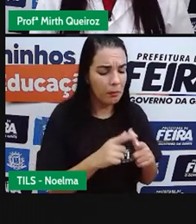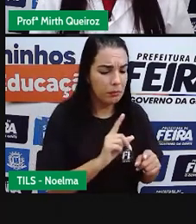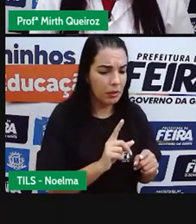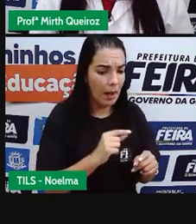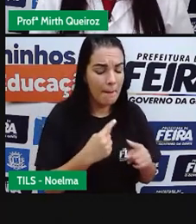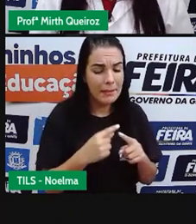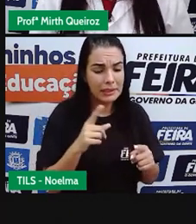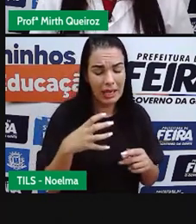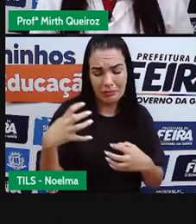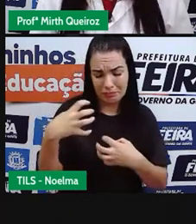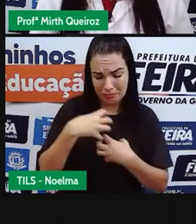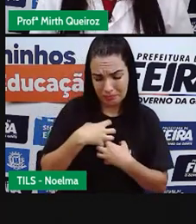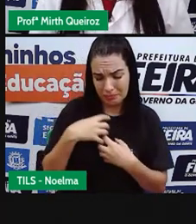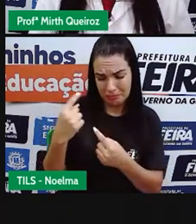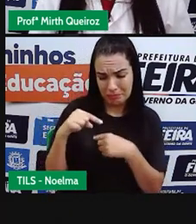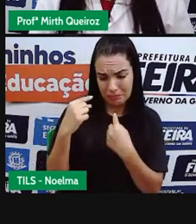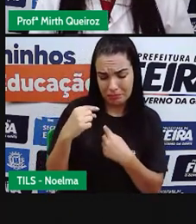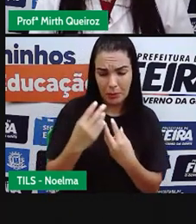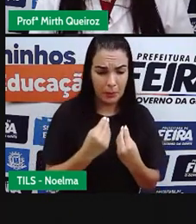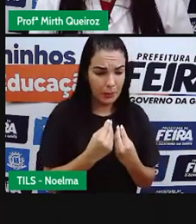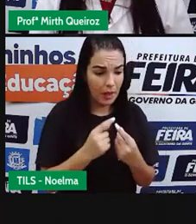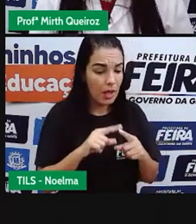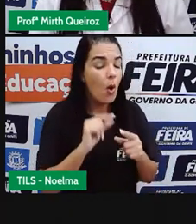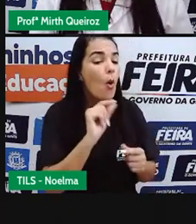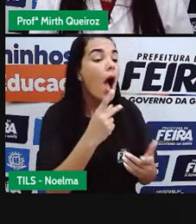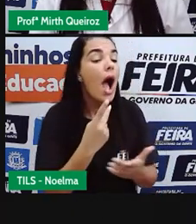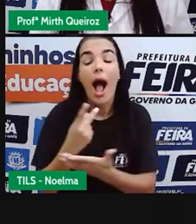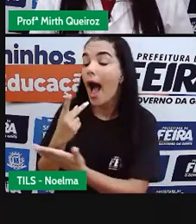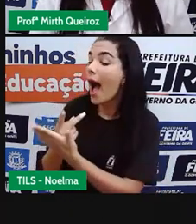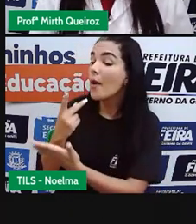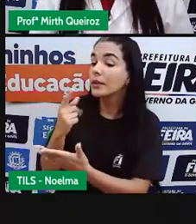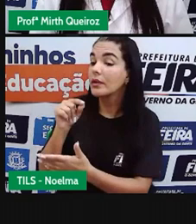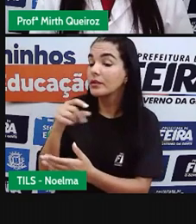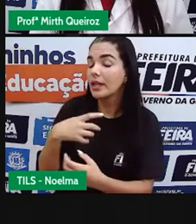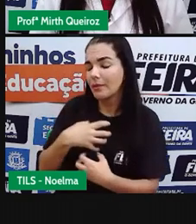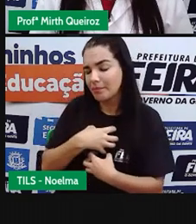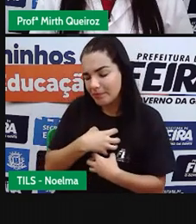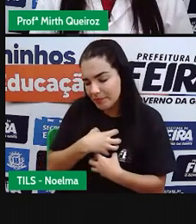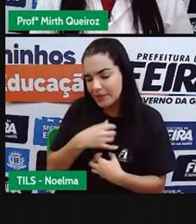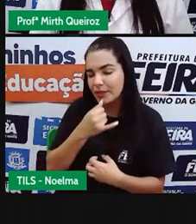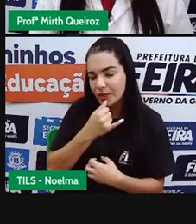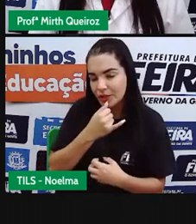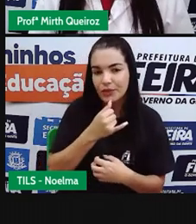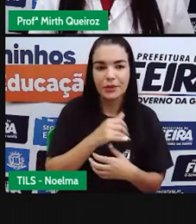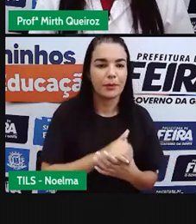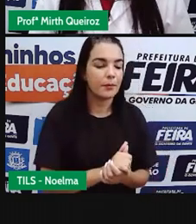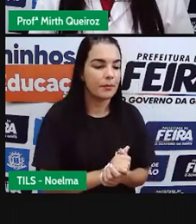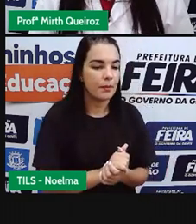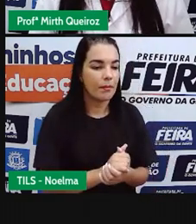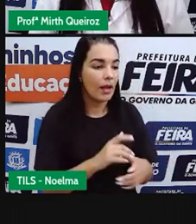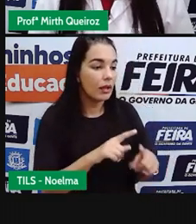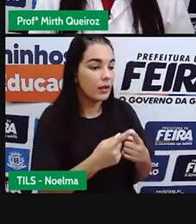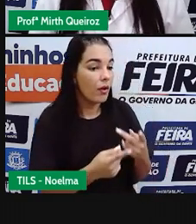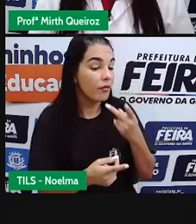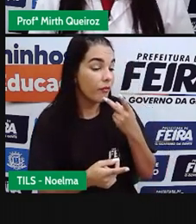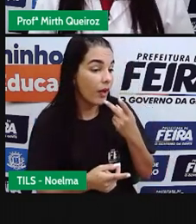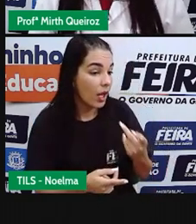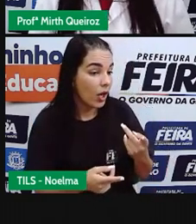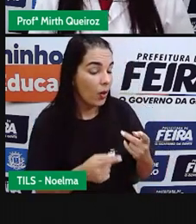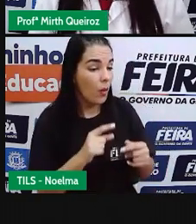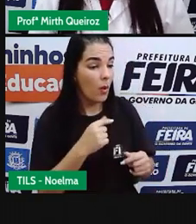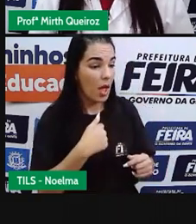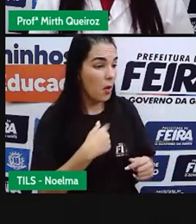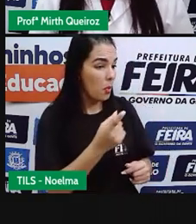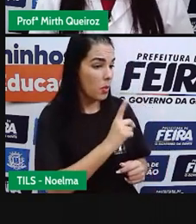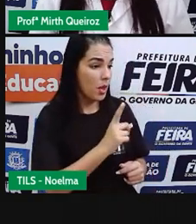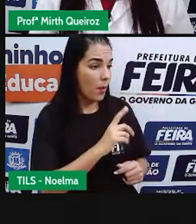me chateou muito. O que aconteceu para você ficar tão magoado? Ele disse que eu